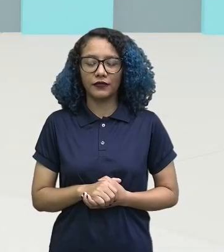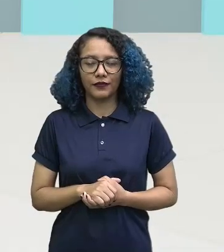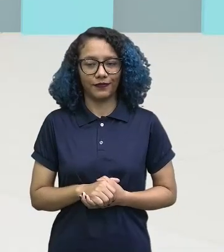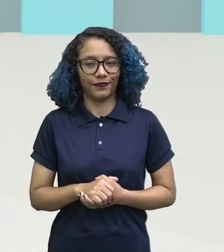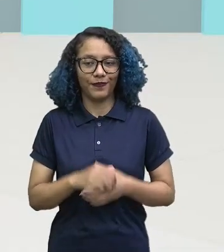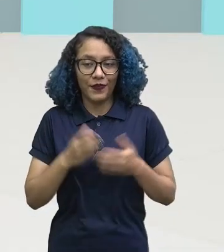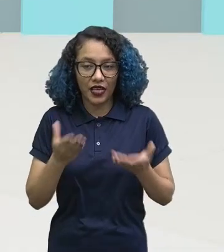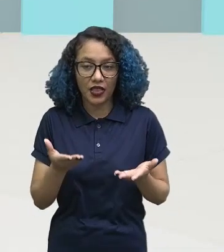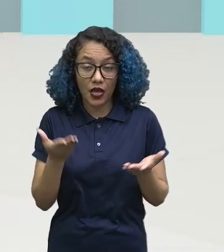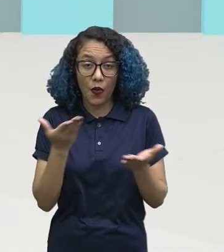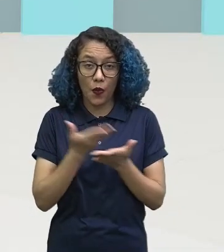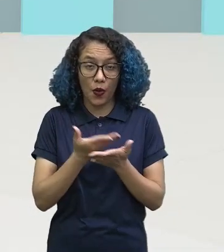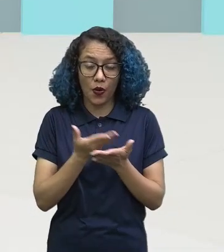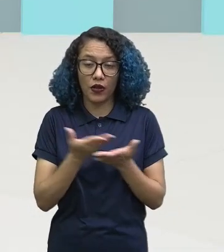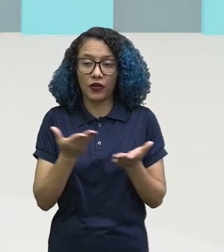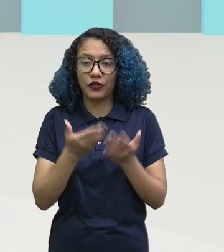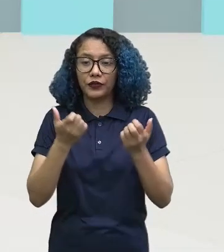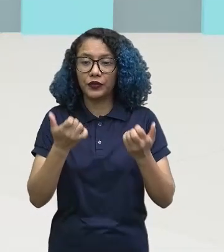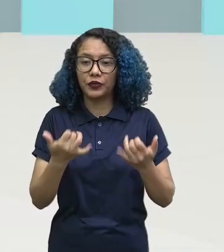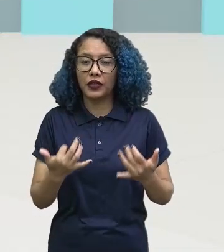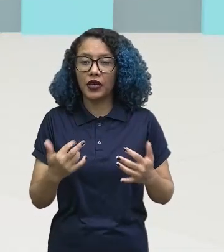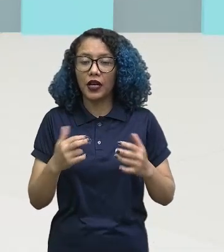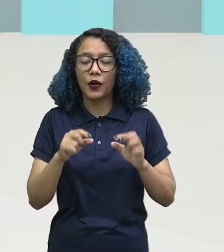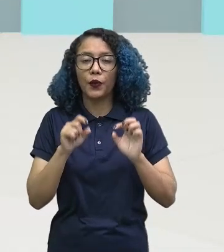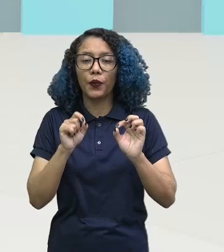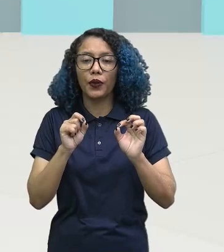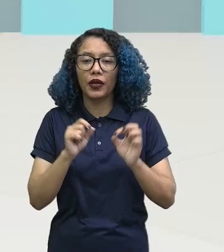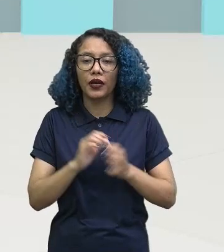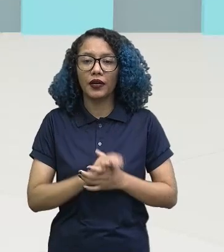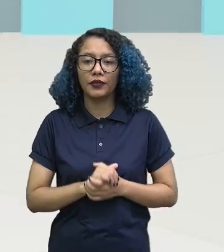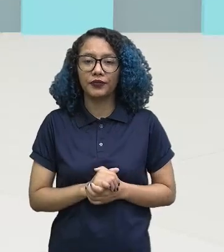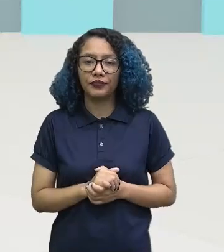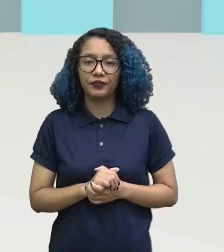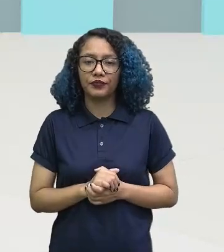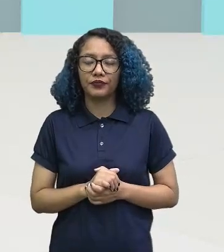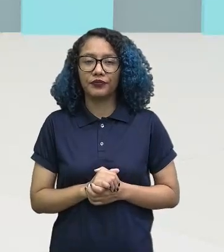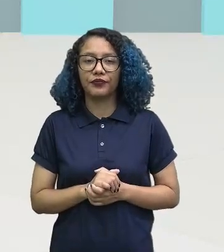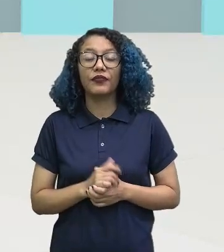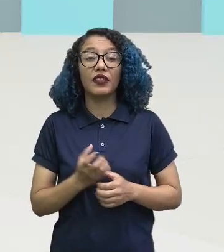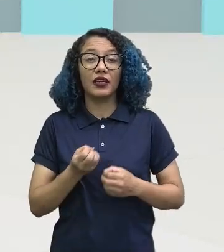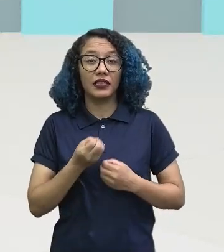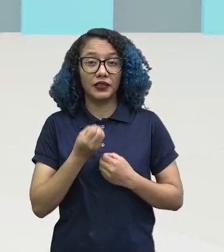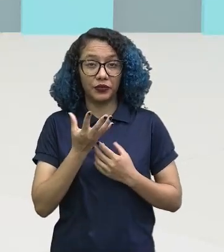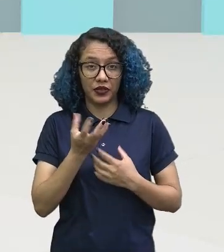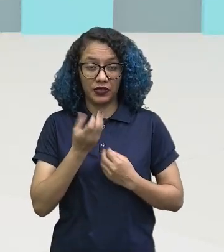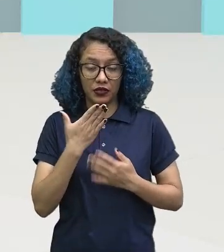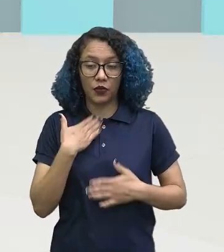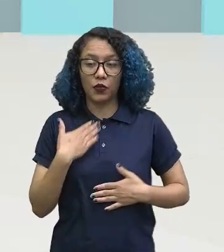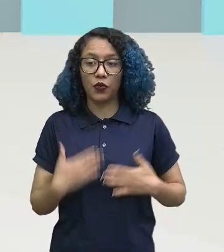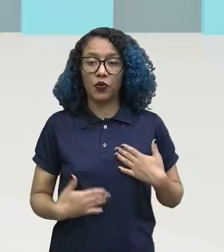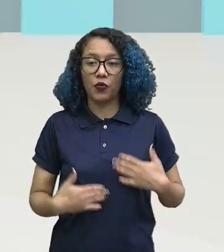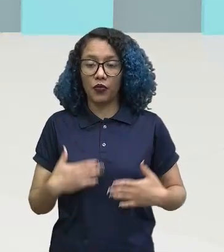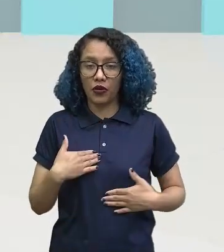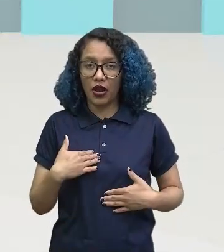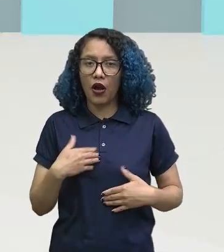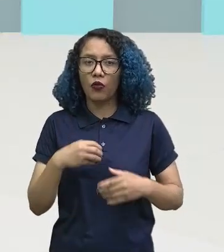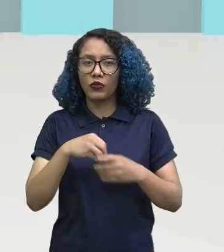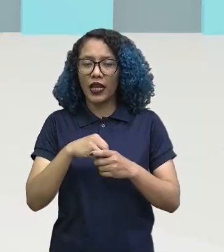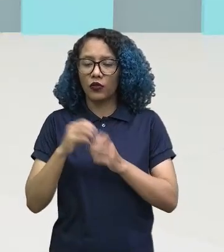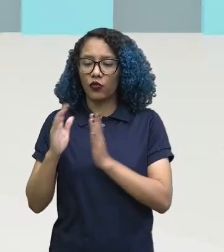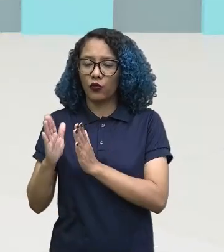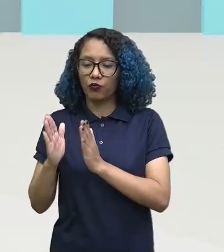E nesta aula vamos falar sobre as expressões corporais em algumas épocas.